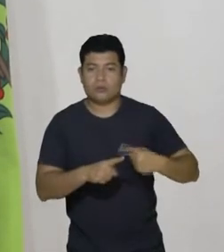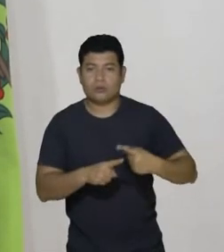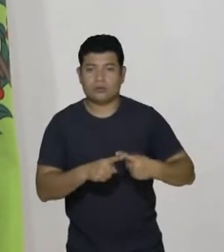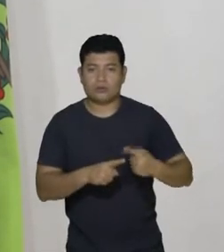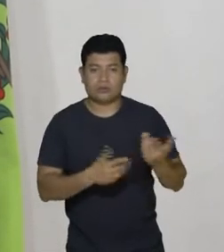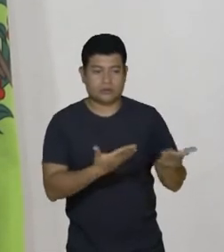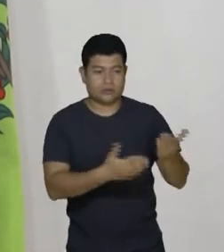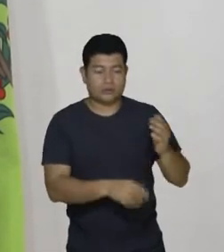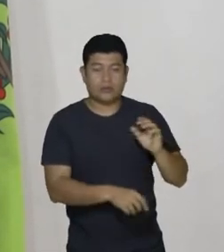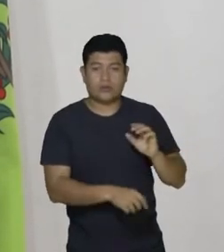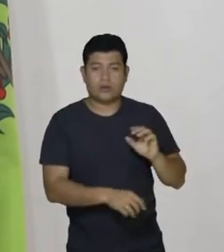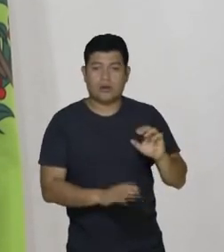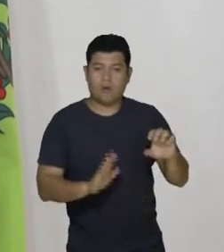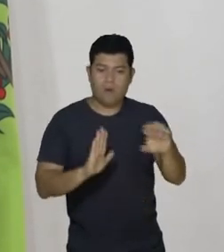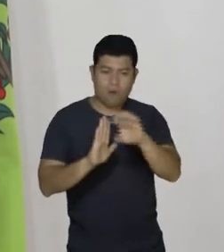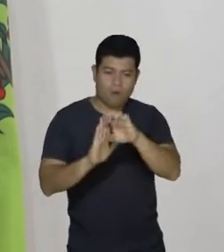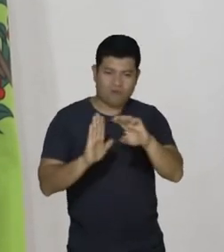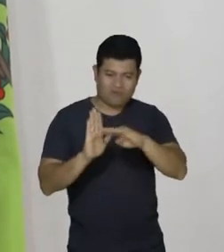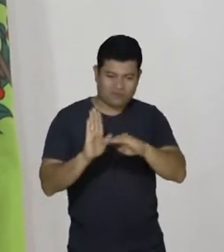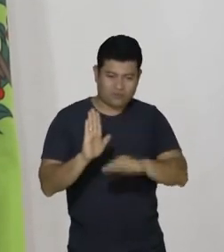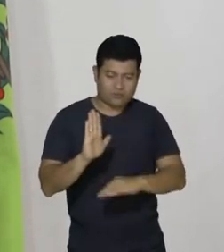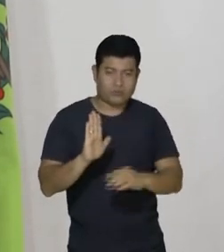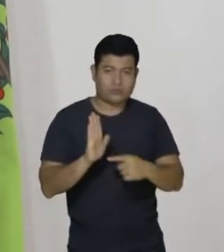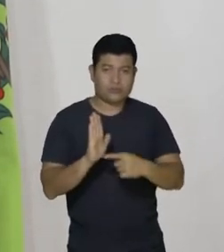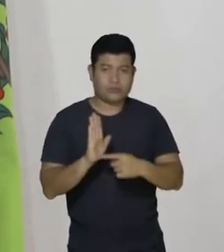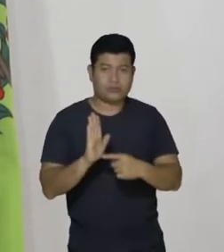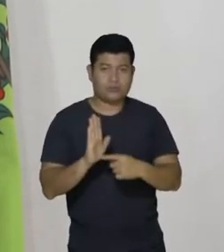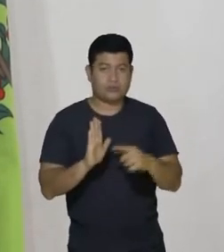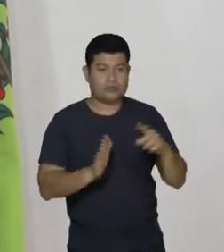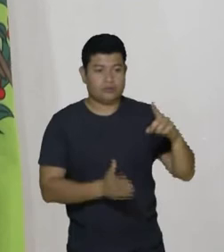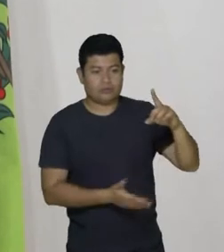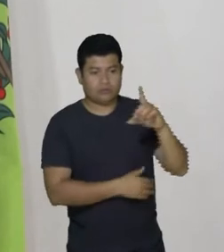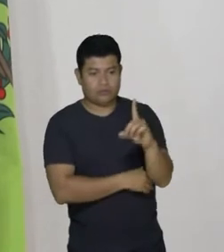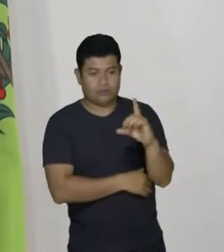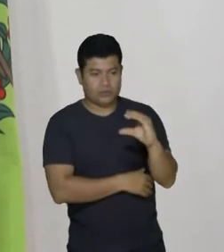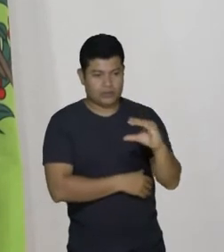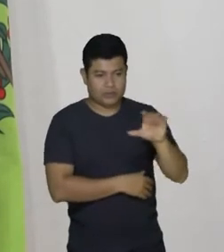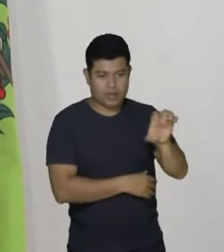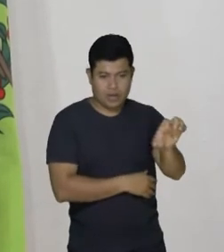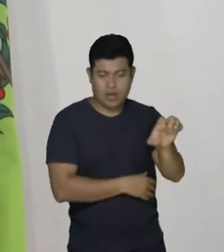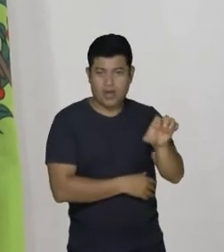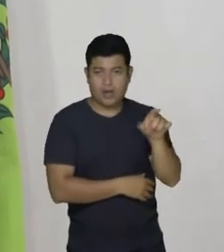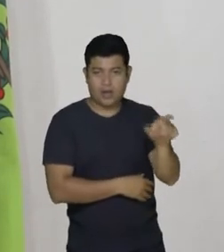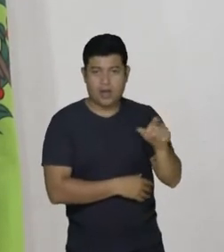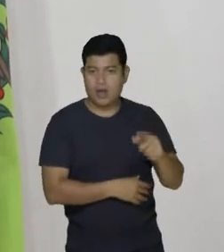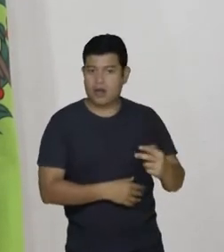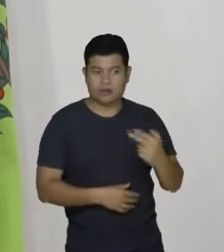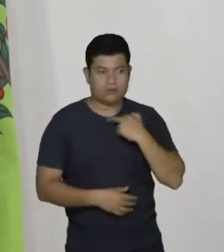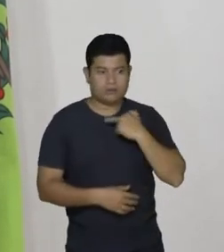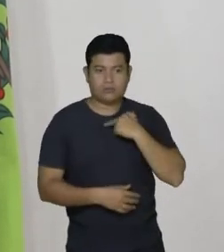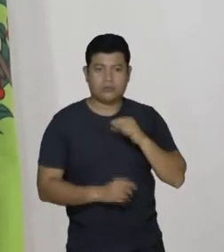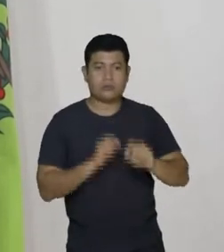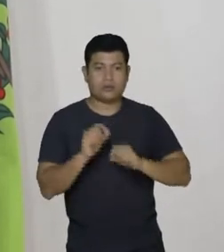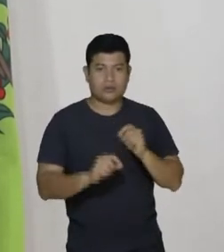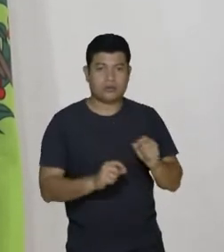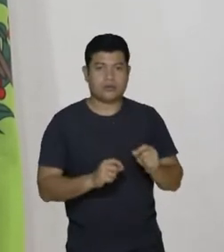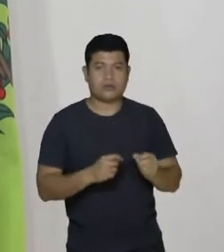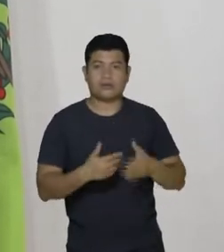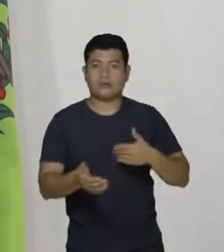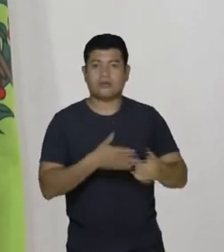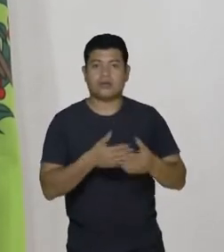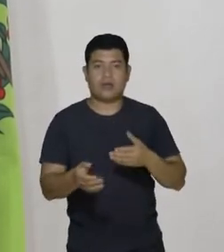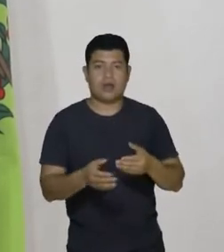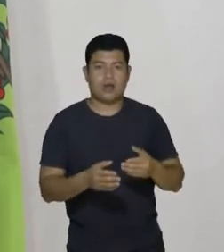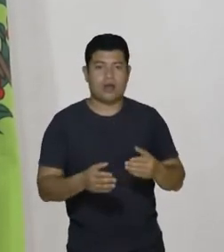do Diretório Acadêmico Cruz de Souza, lá de Joinville, ele não permitia qualquer